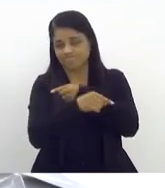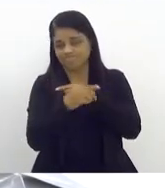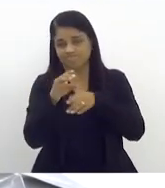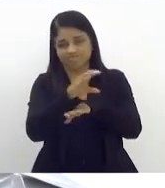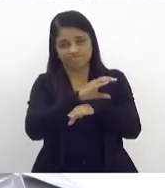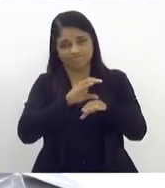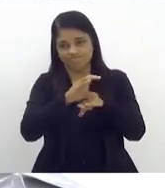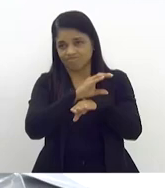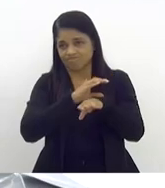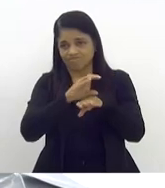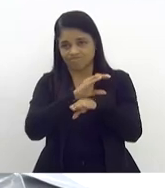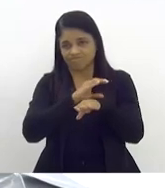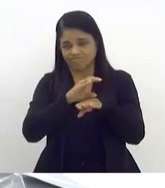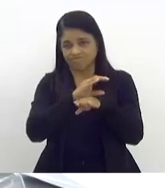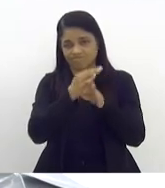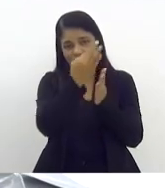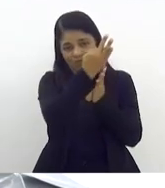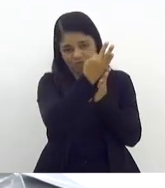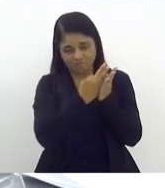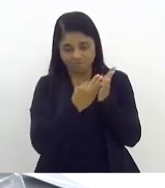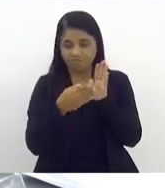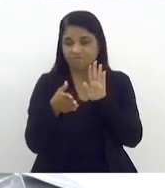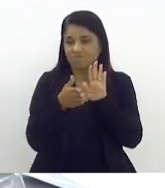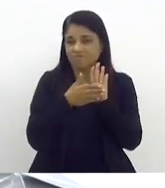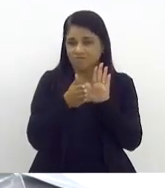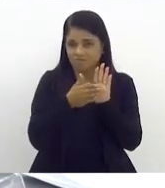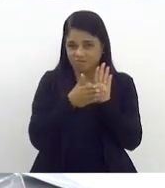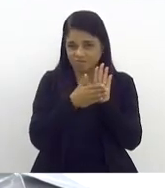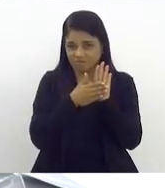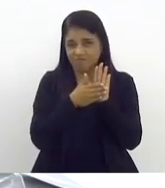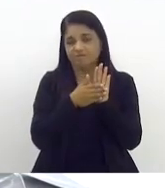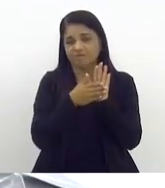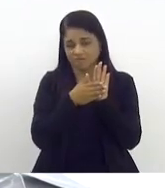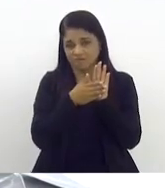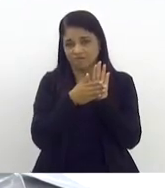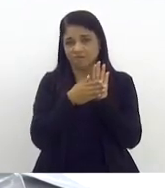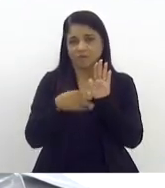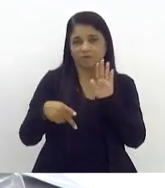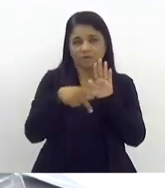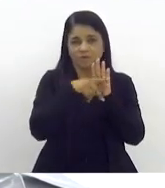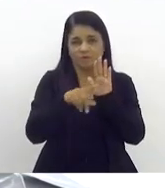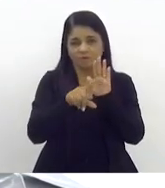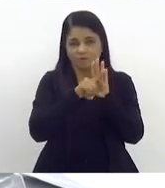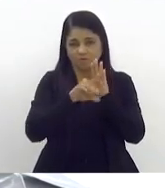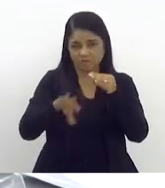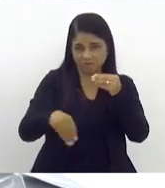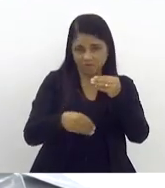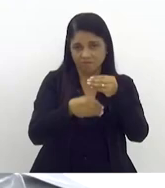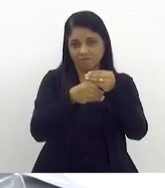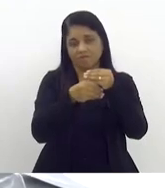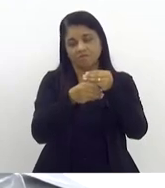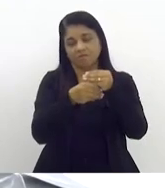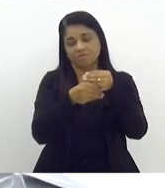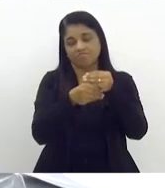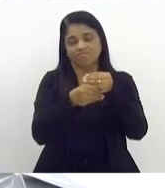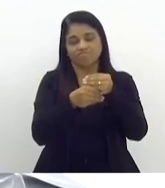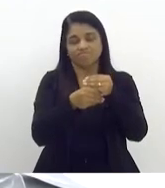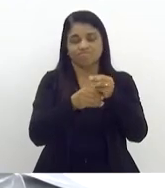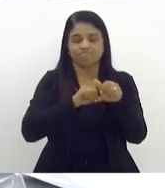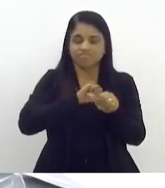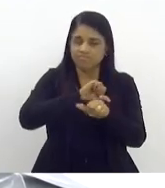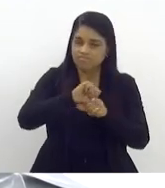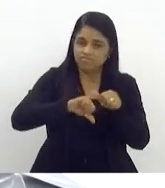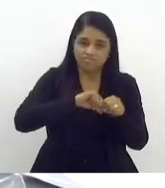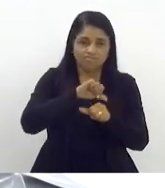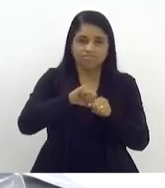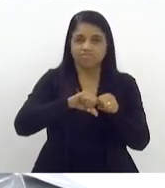da via equivocada proposta, uma vez que projeto de lei complementar só pode ser alterado por